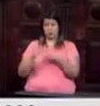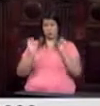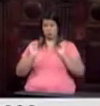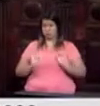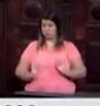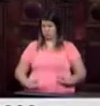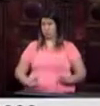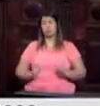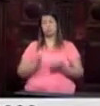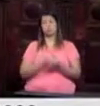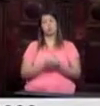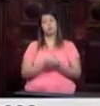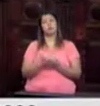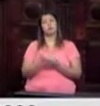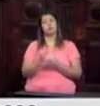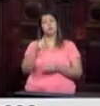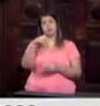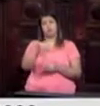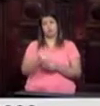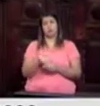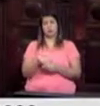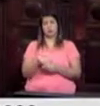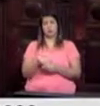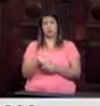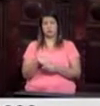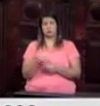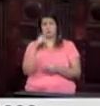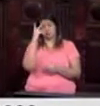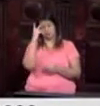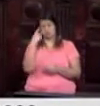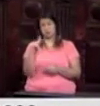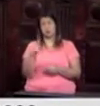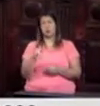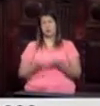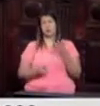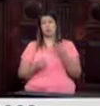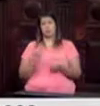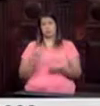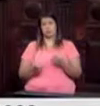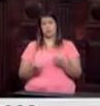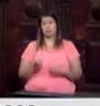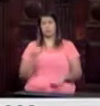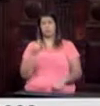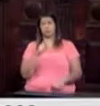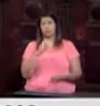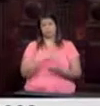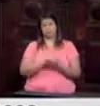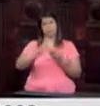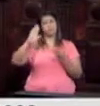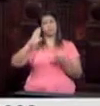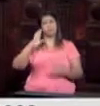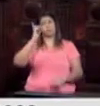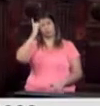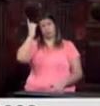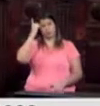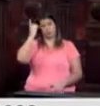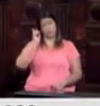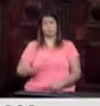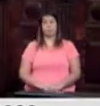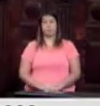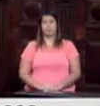iniciaria a votação para a admissibilidade do processo de impeachment. E